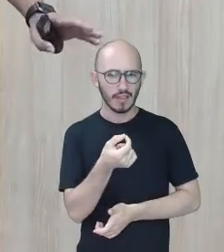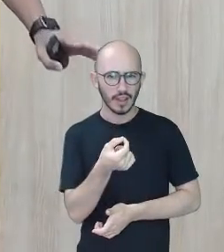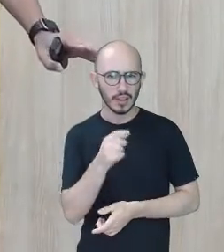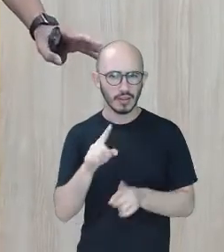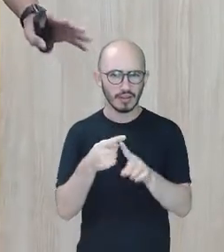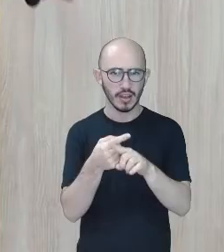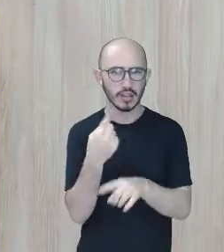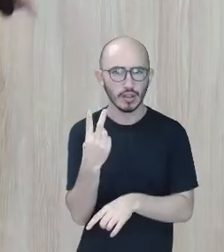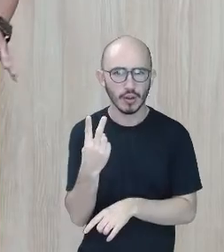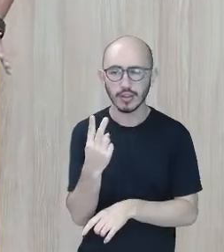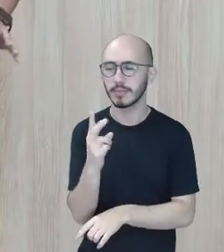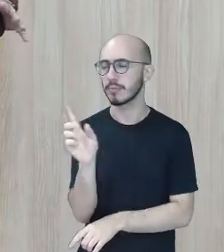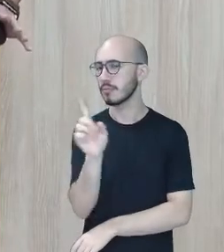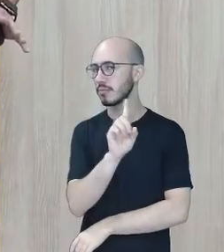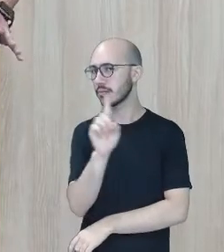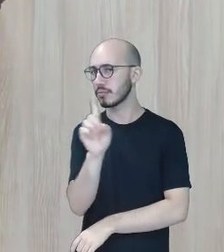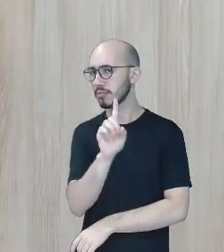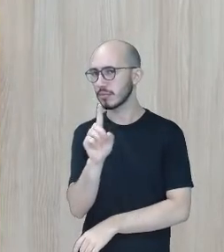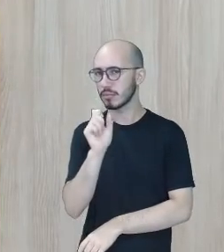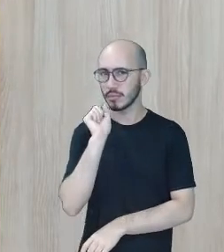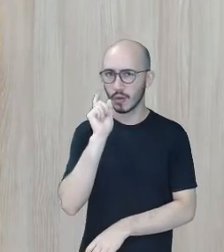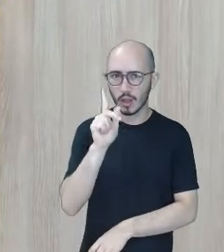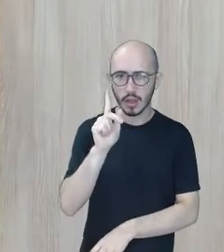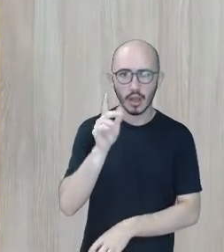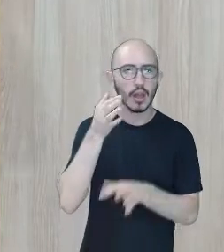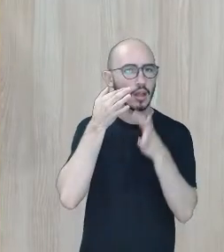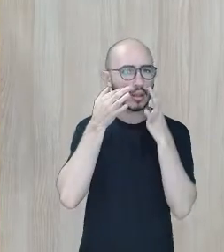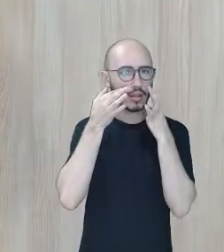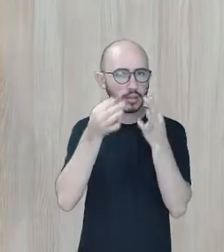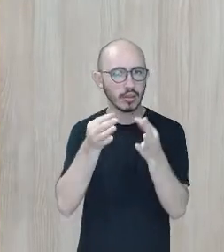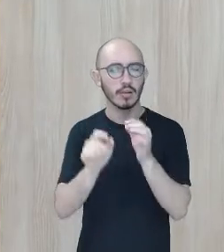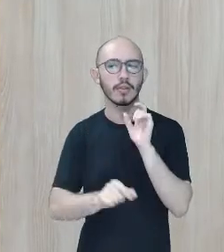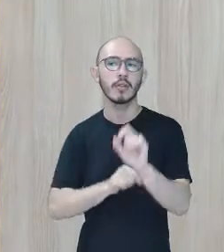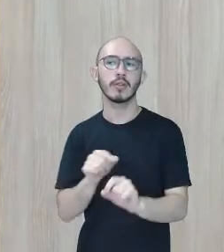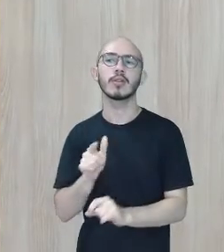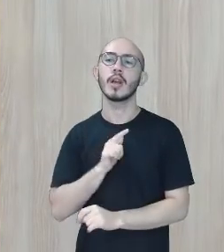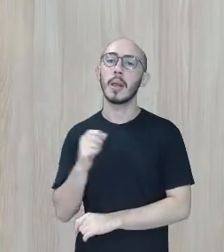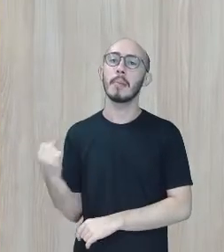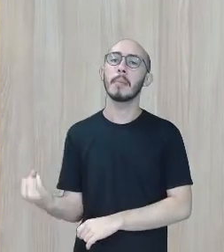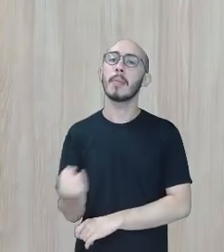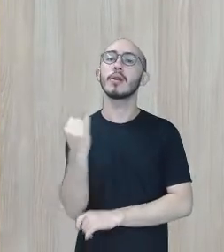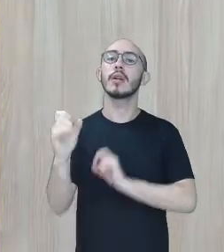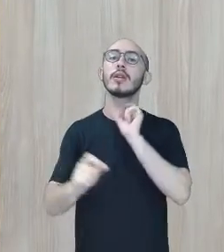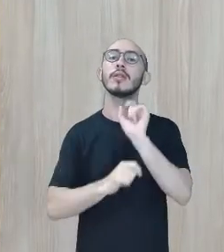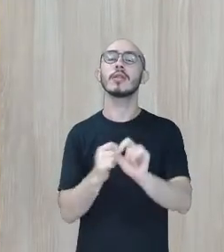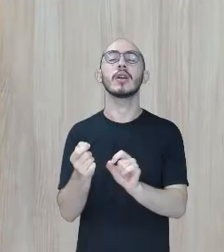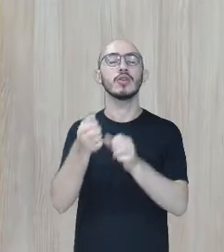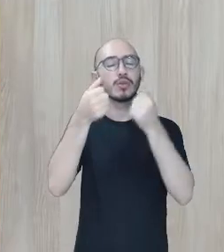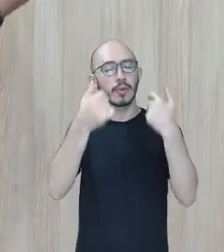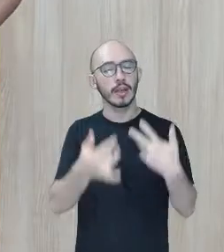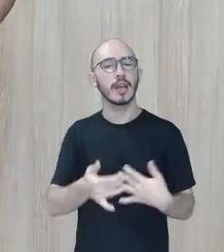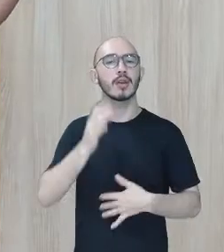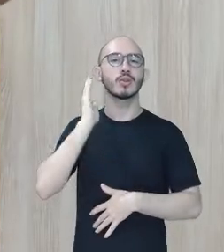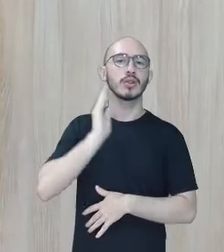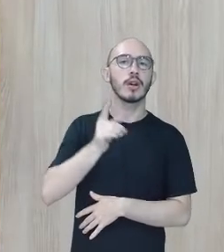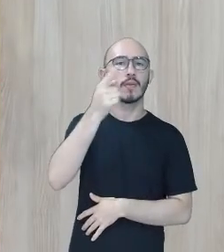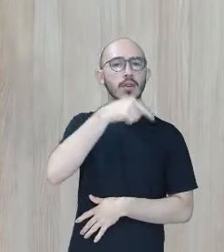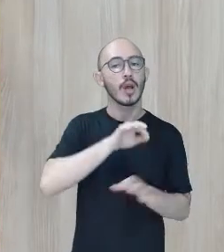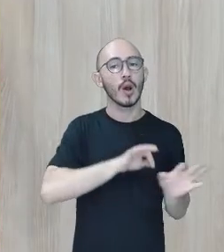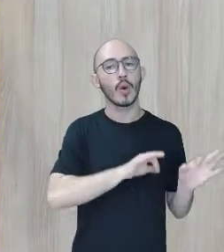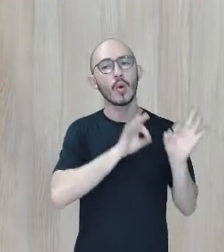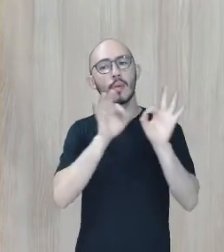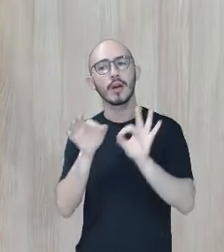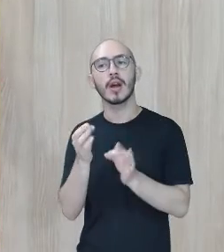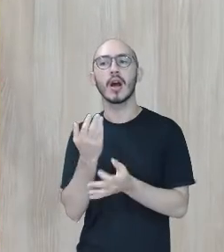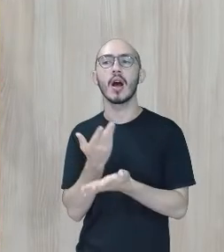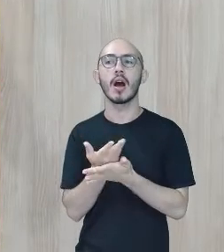Por favor, lembra da definição lá de potência e lembra da importância que eu falei para você, de você acompanhar